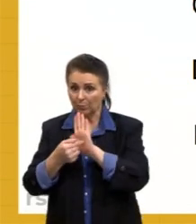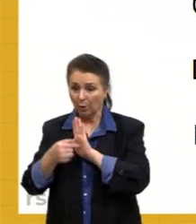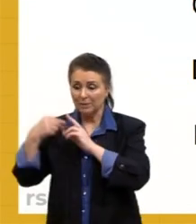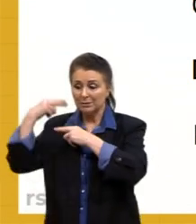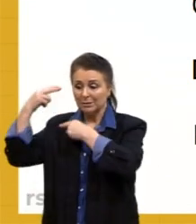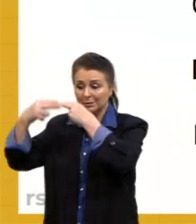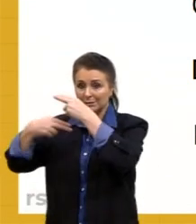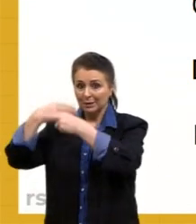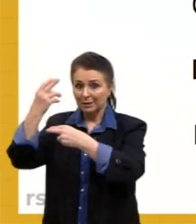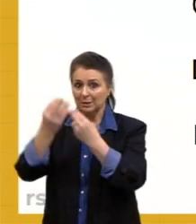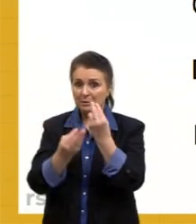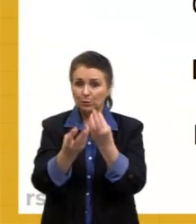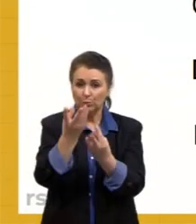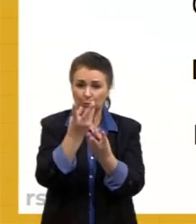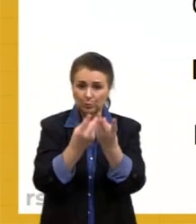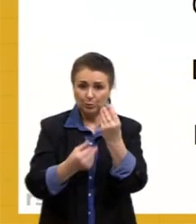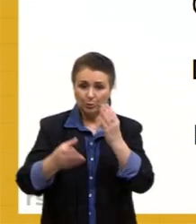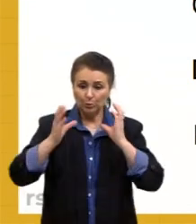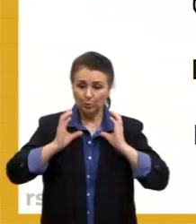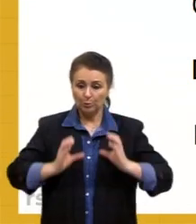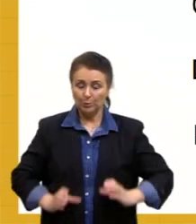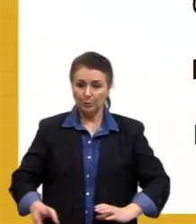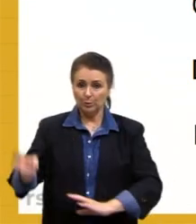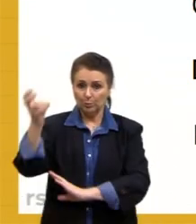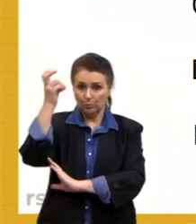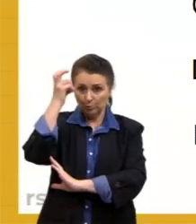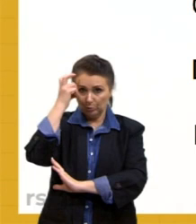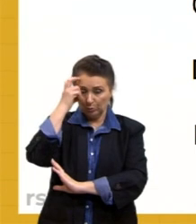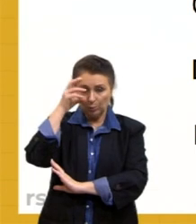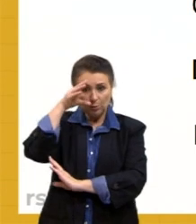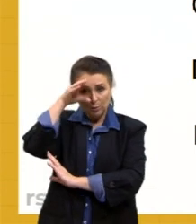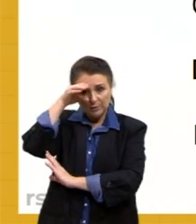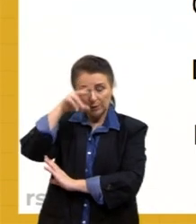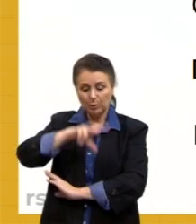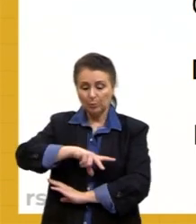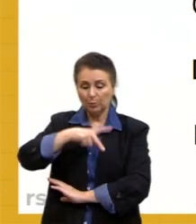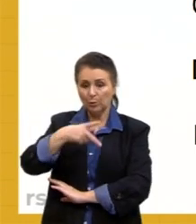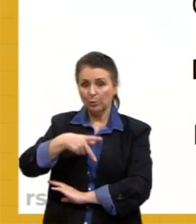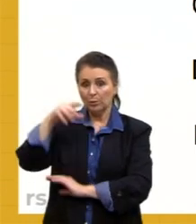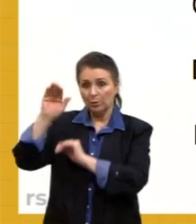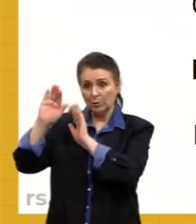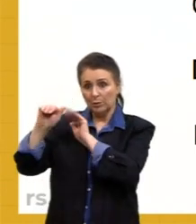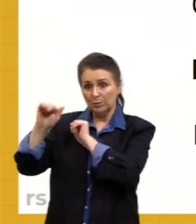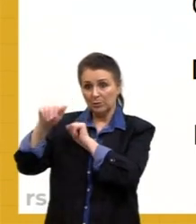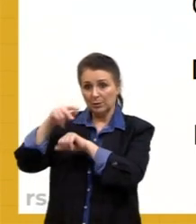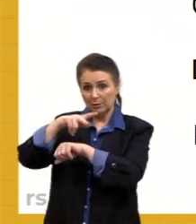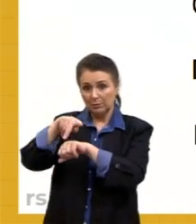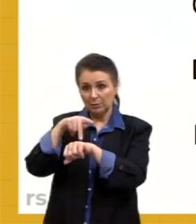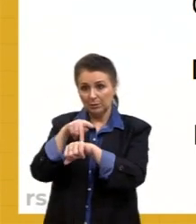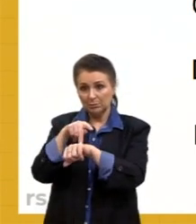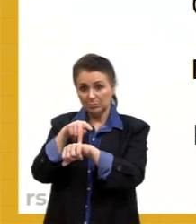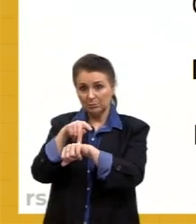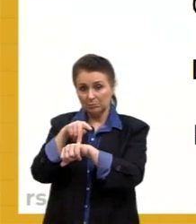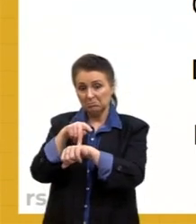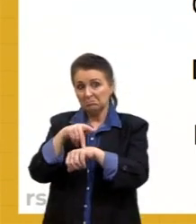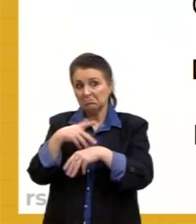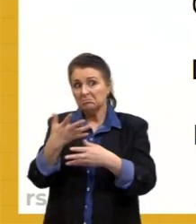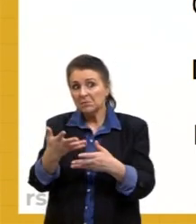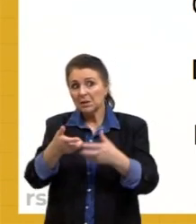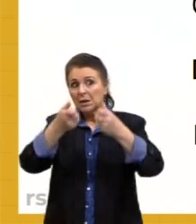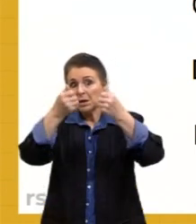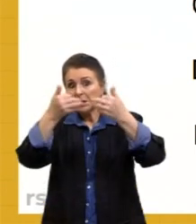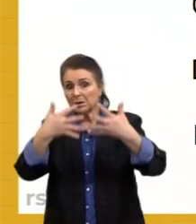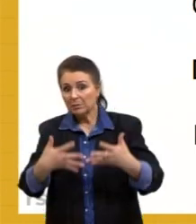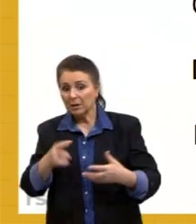da Inquisição em comportamentos culturais observados em Portugal e na Espanha não né gente ele fala que a inquisição